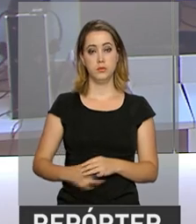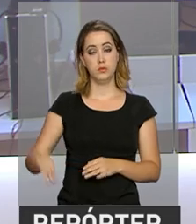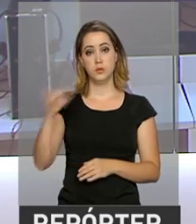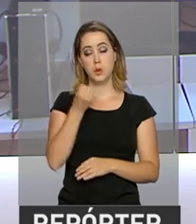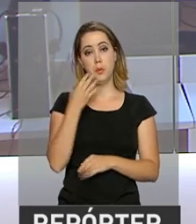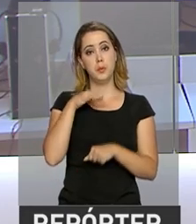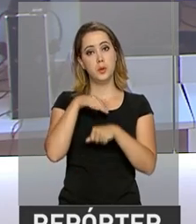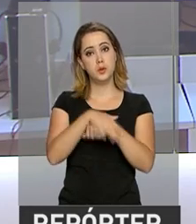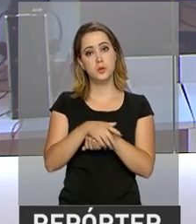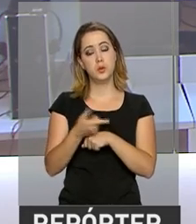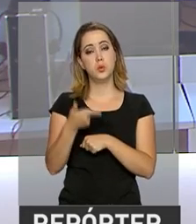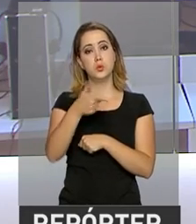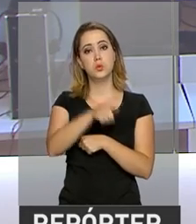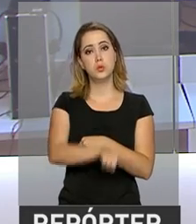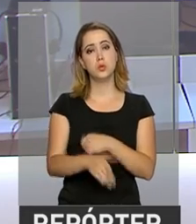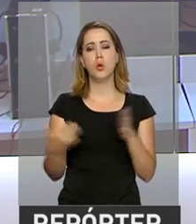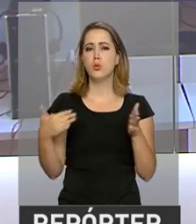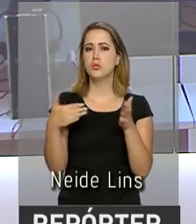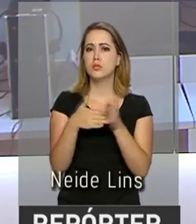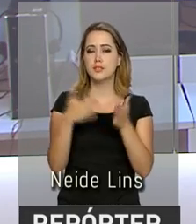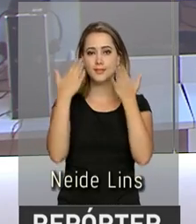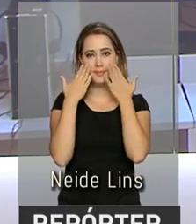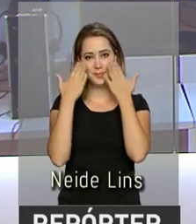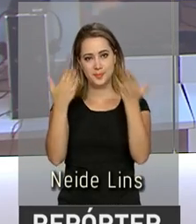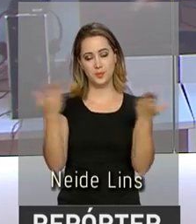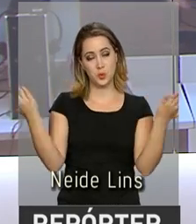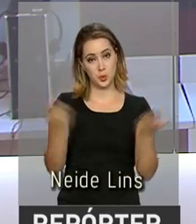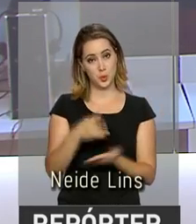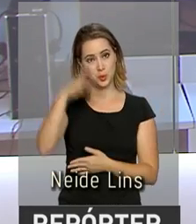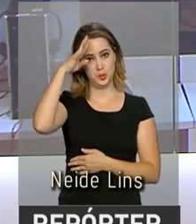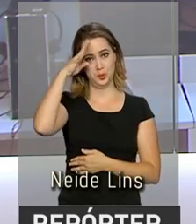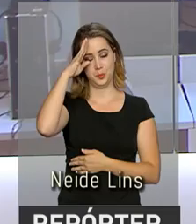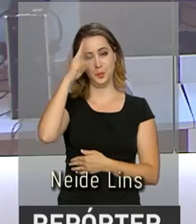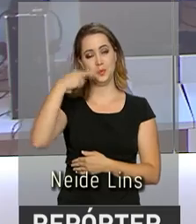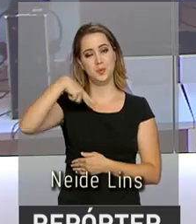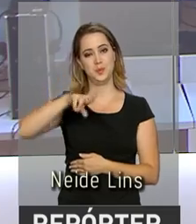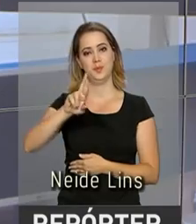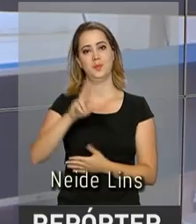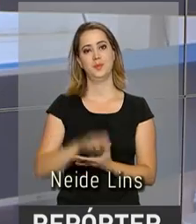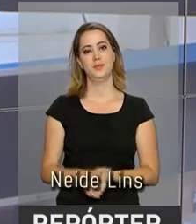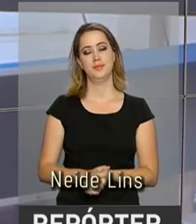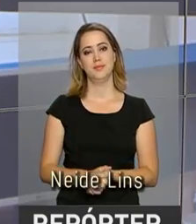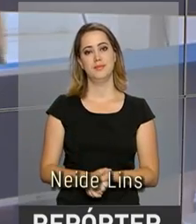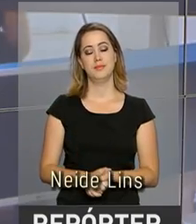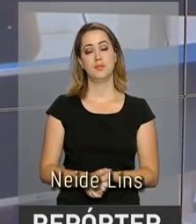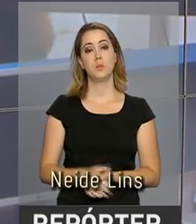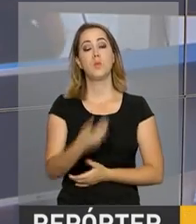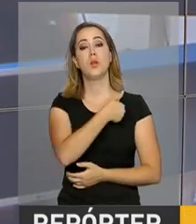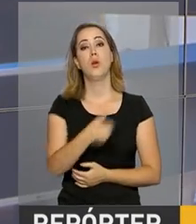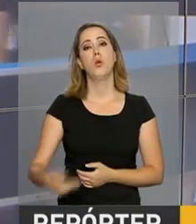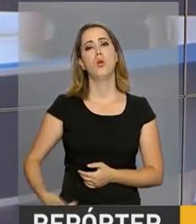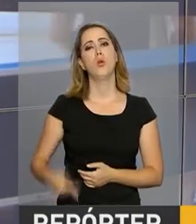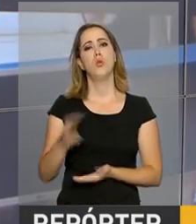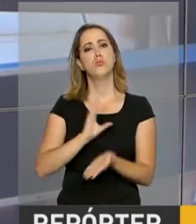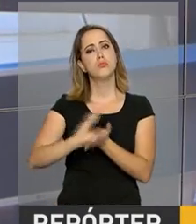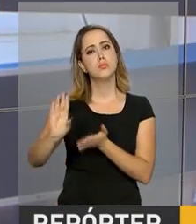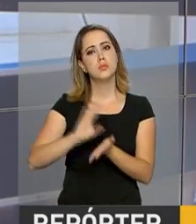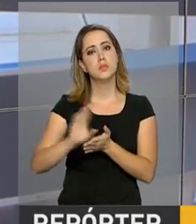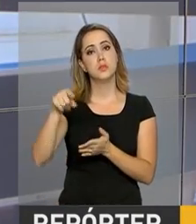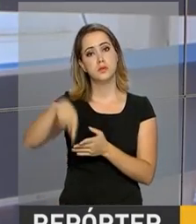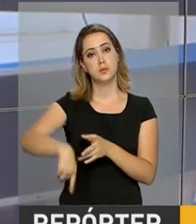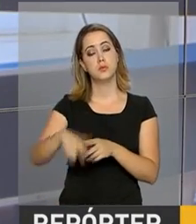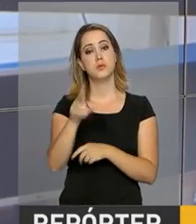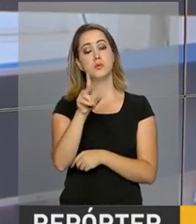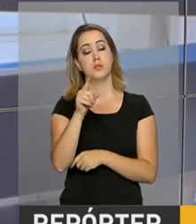Olá boa noite no ar a última edição desta quarta-feira do Reporter NBR o governo vai repassar ainda